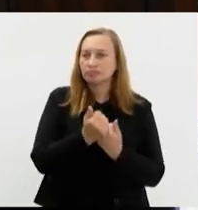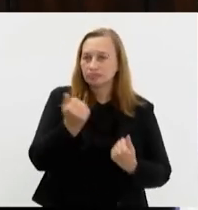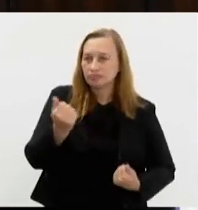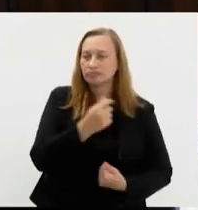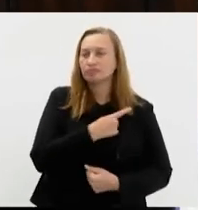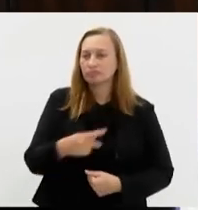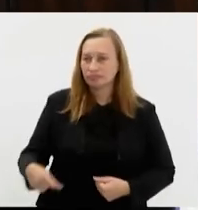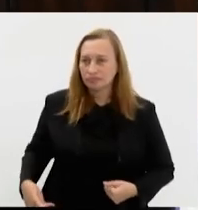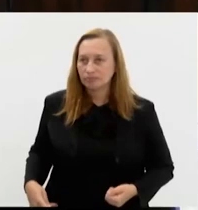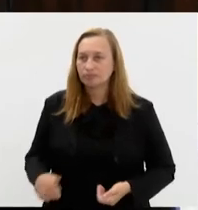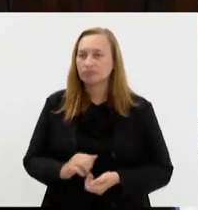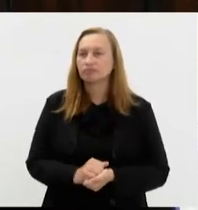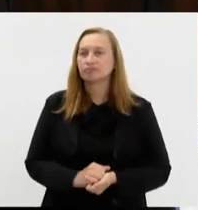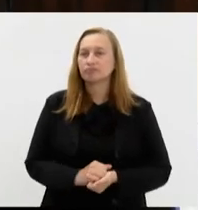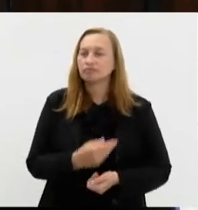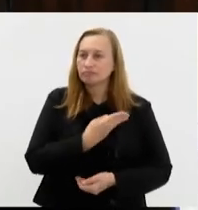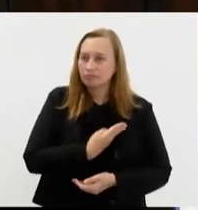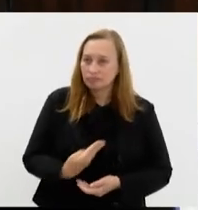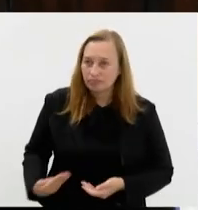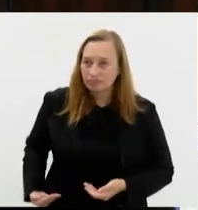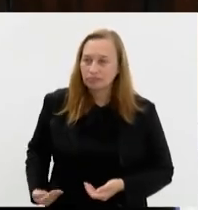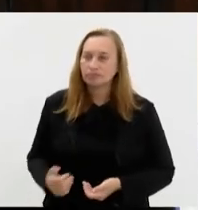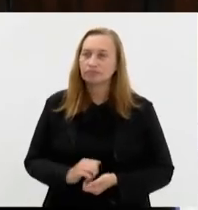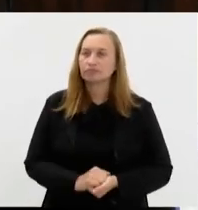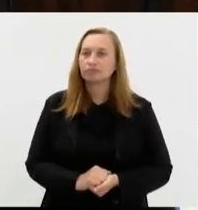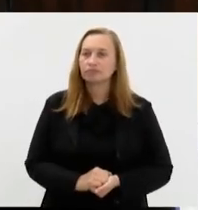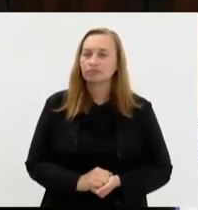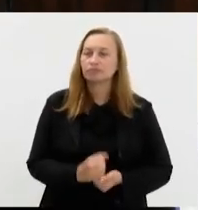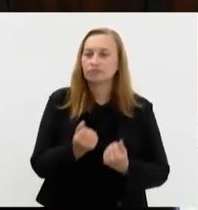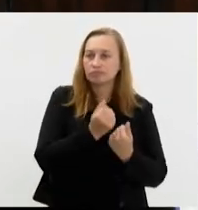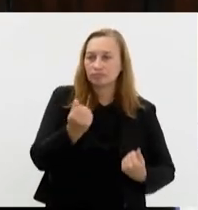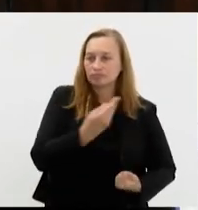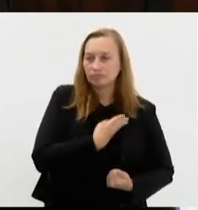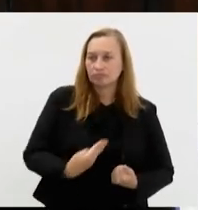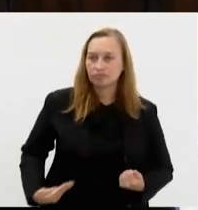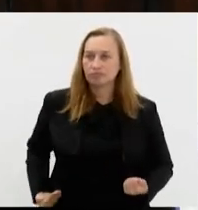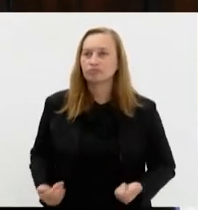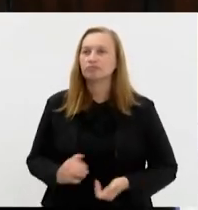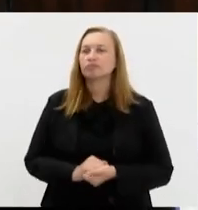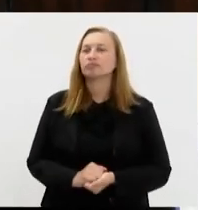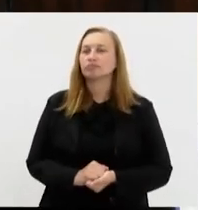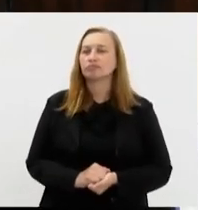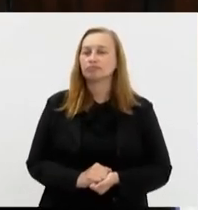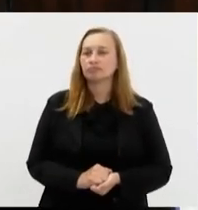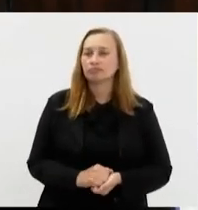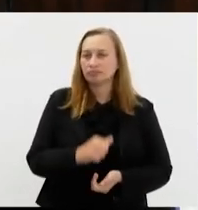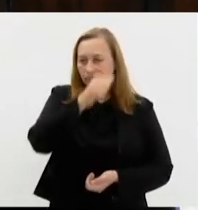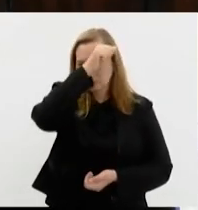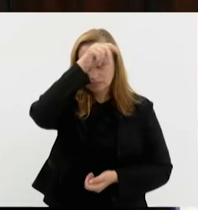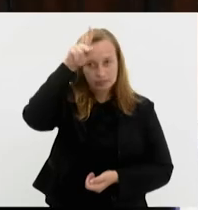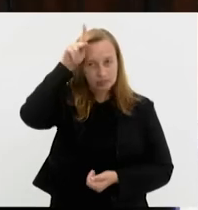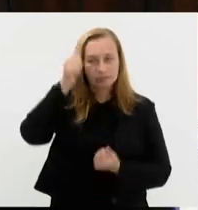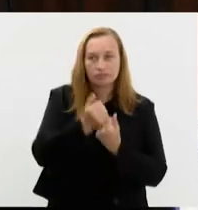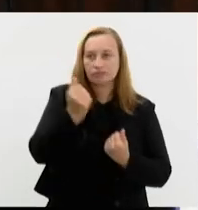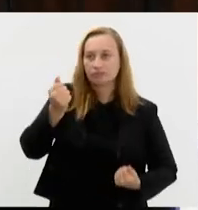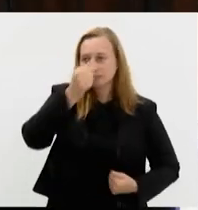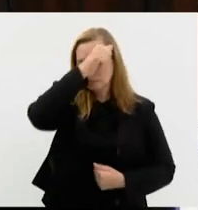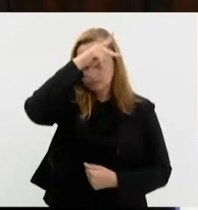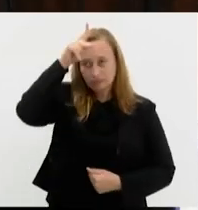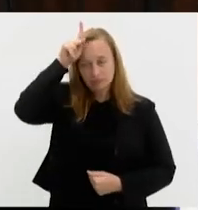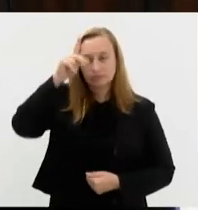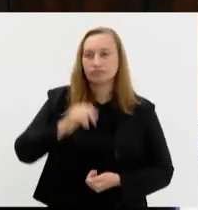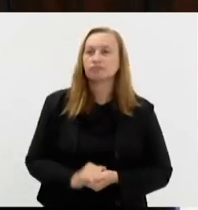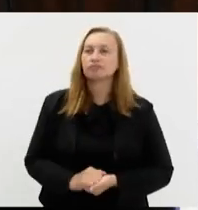vice-presidente pelo Governador pelo vice-governador pelo prefeito e pelo vice-prefeito de